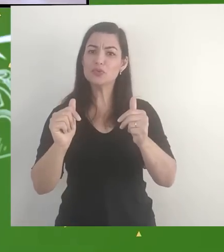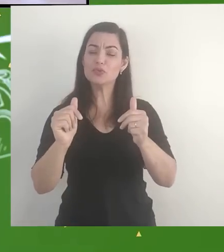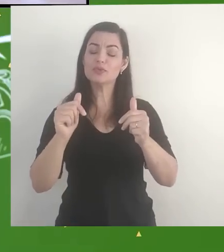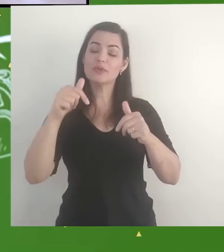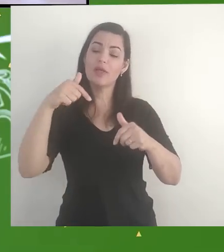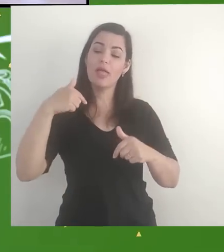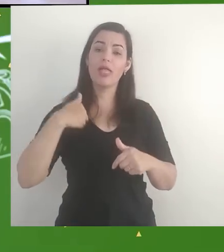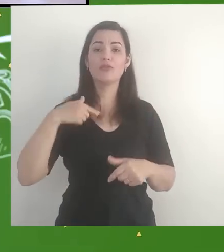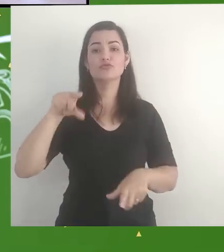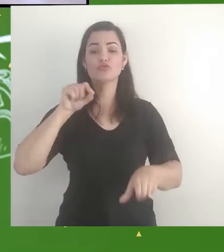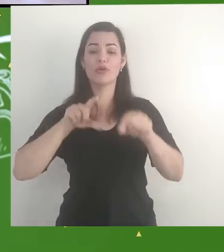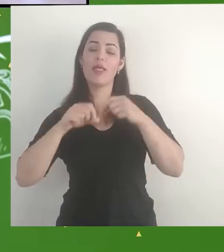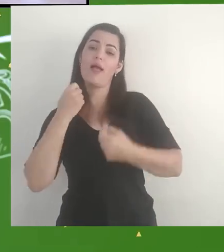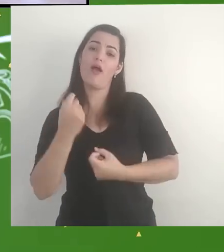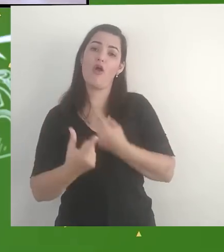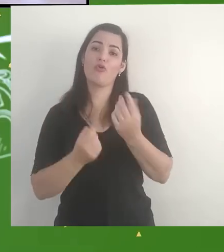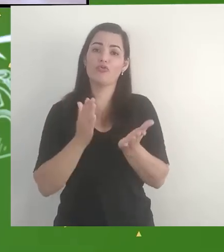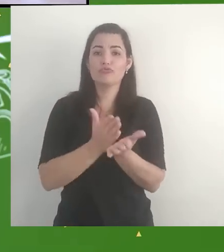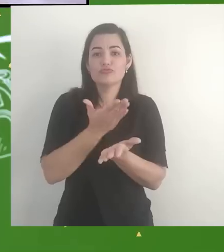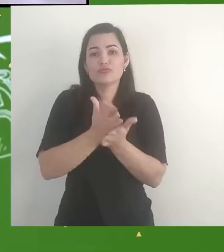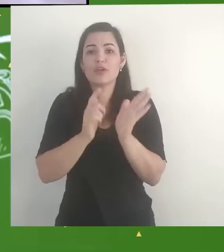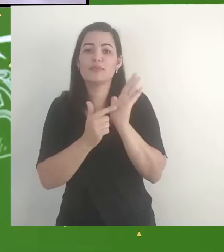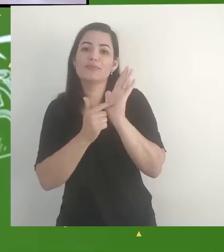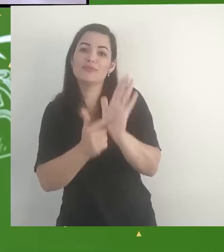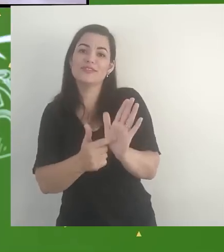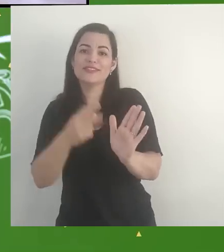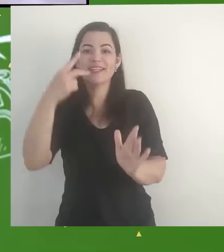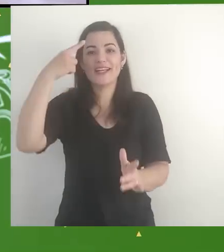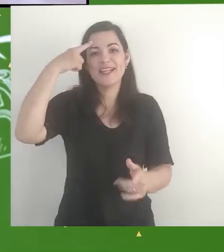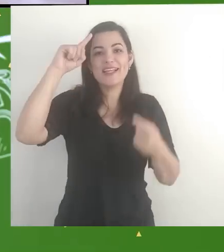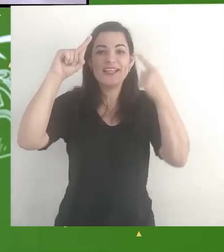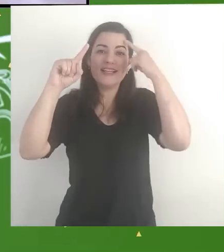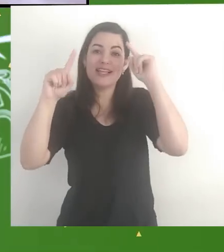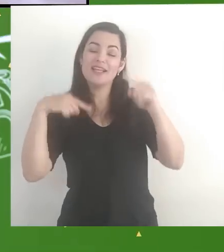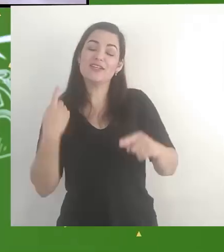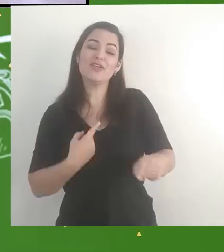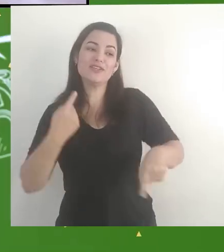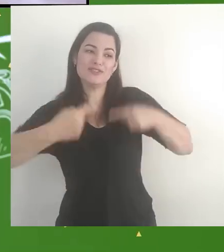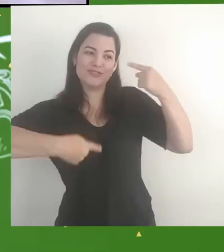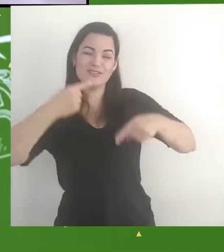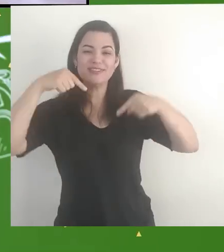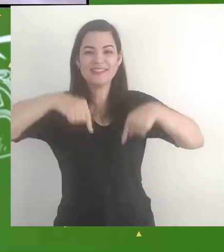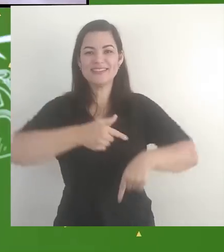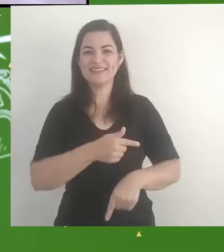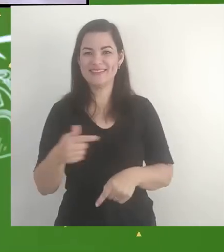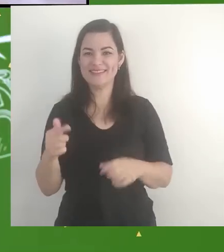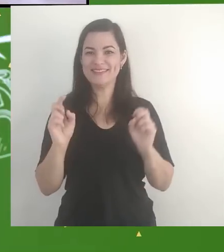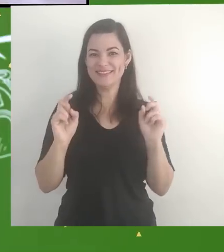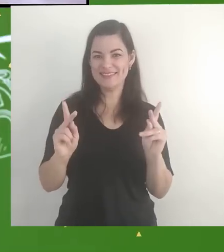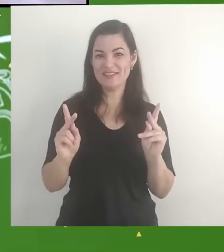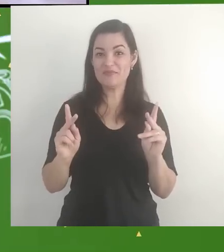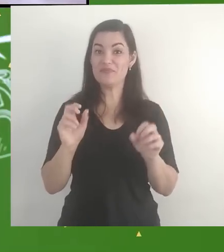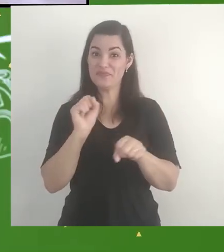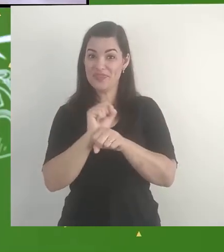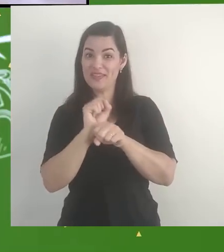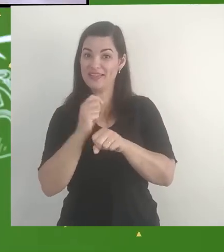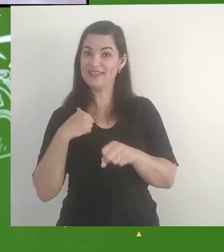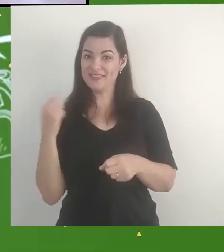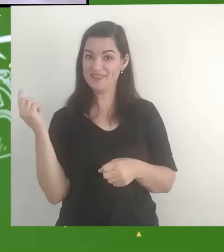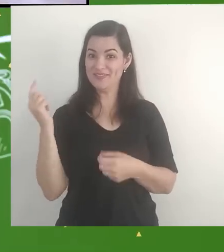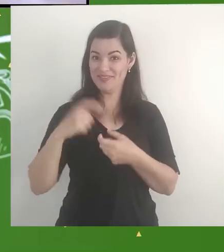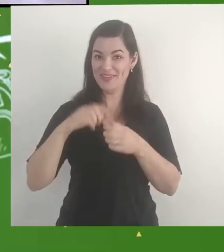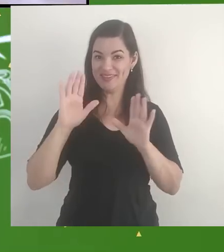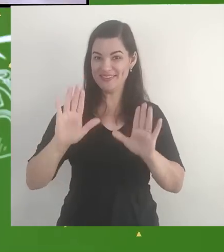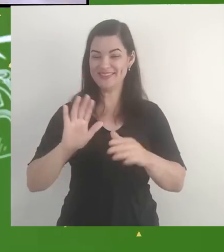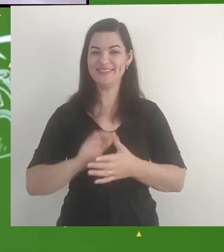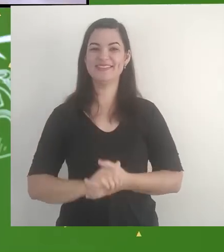apenas algumas que a gente colocou aqui para compartilhar as ideias que nós discutimos aqui nessa semana. Então agora espera um